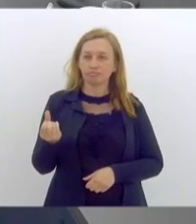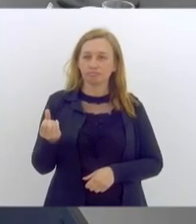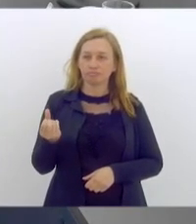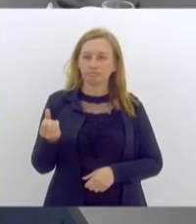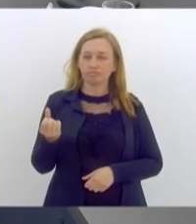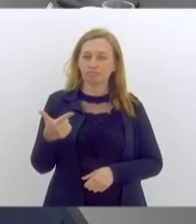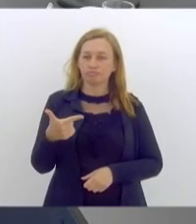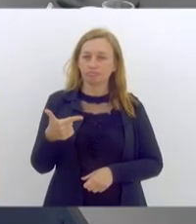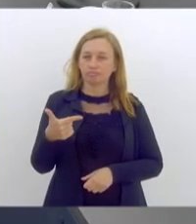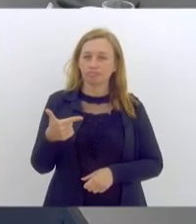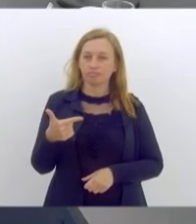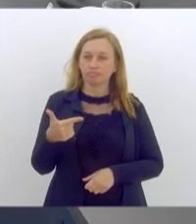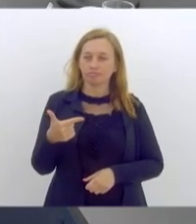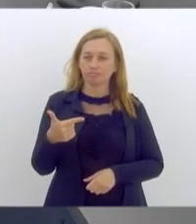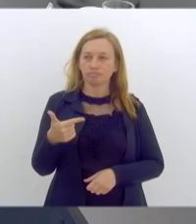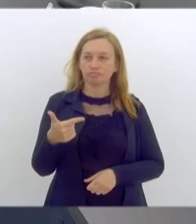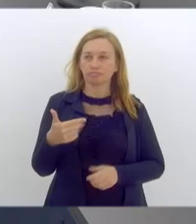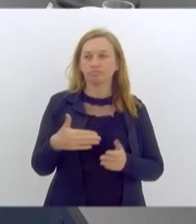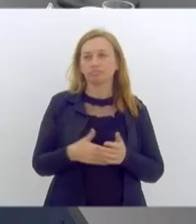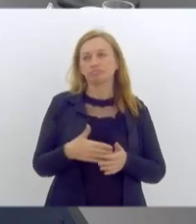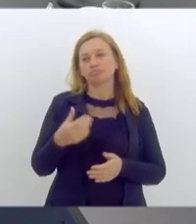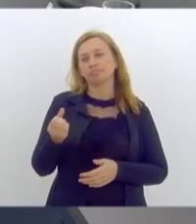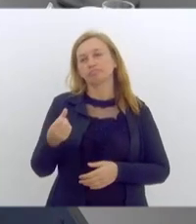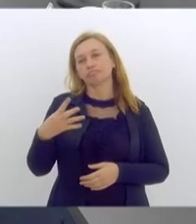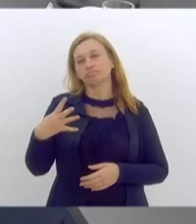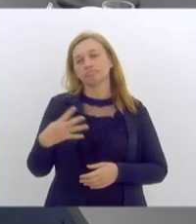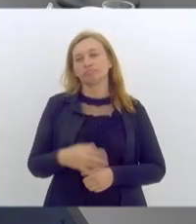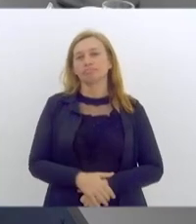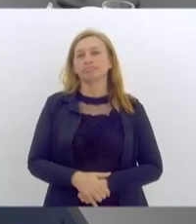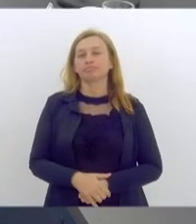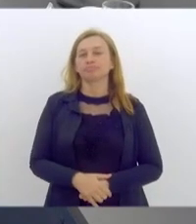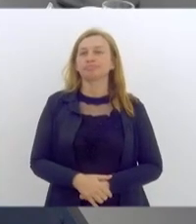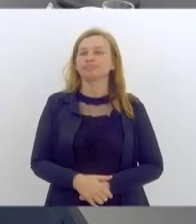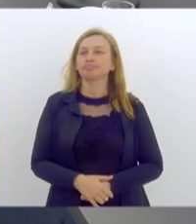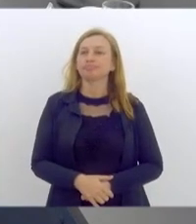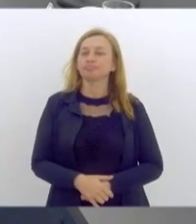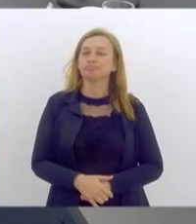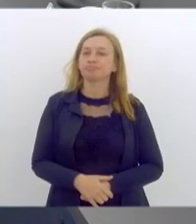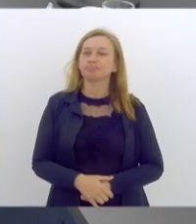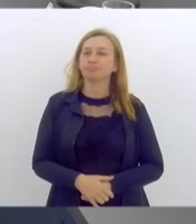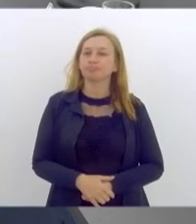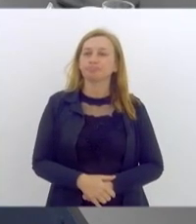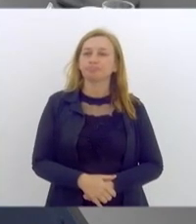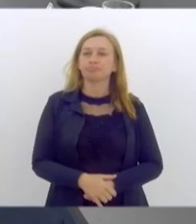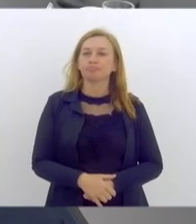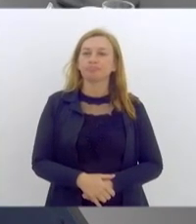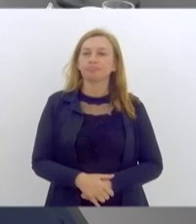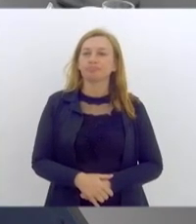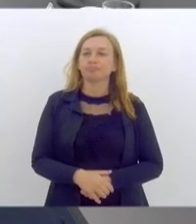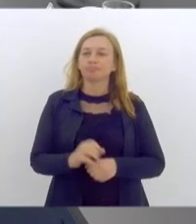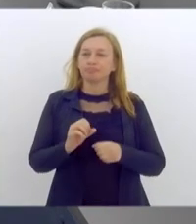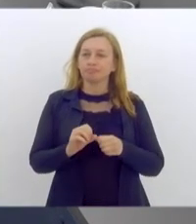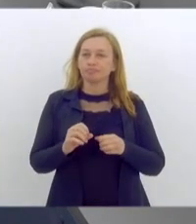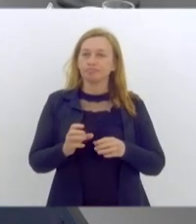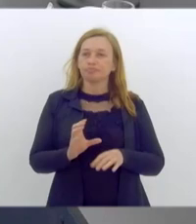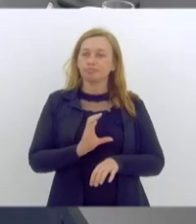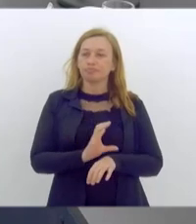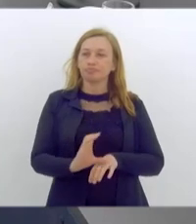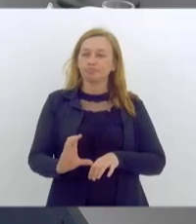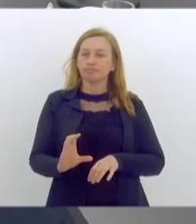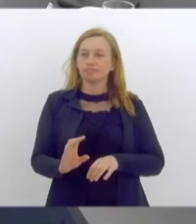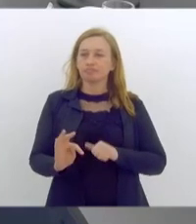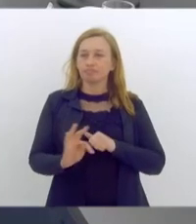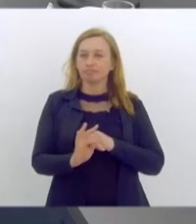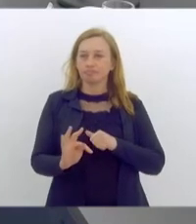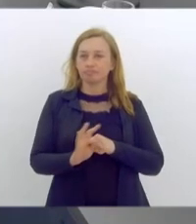62 a 64 eu fiz o curso técnico de estradas